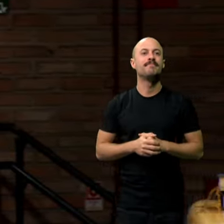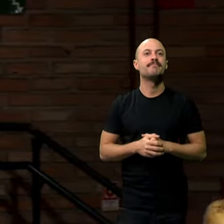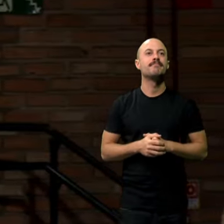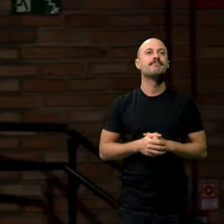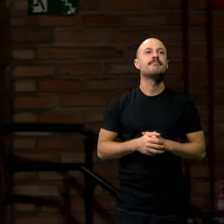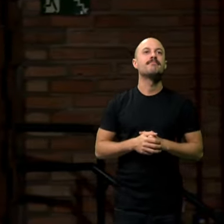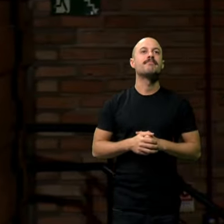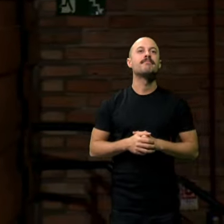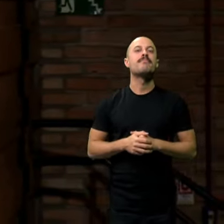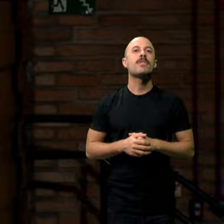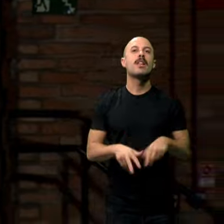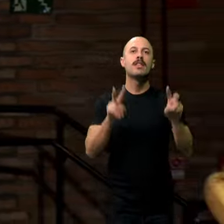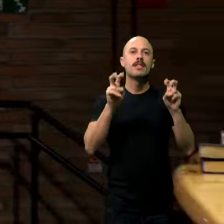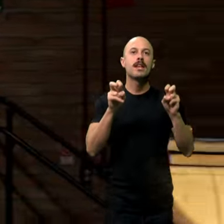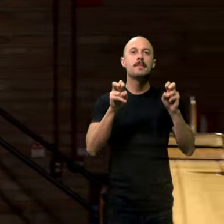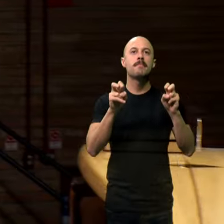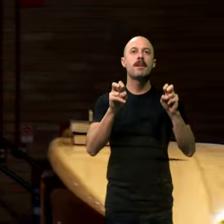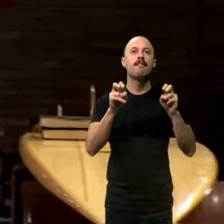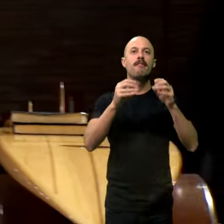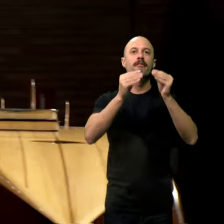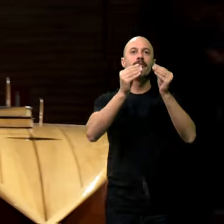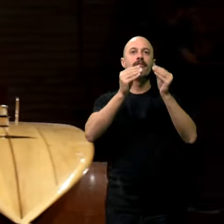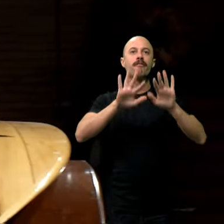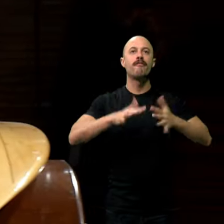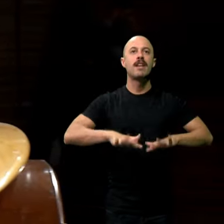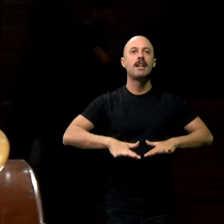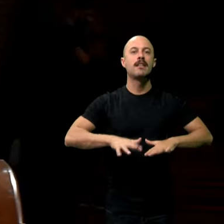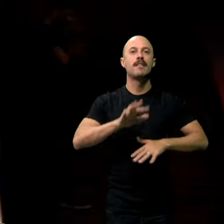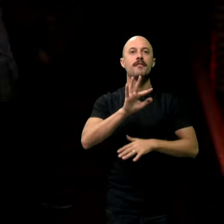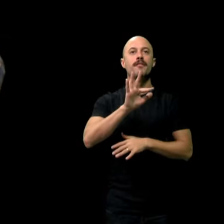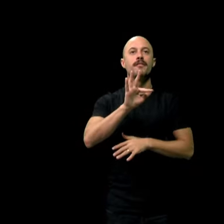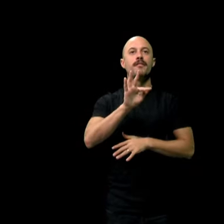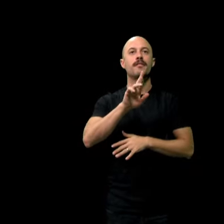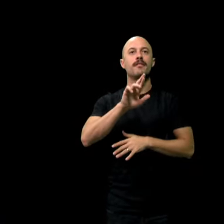fracassamos. Mas eu sempre digo algo.